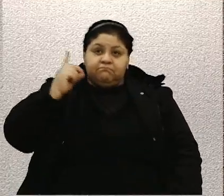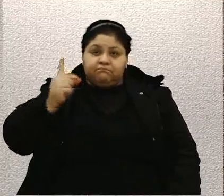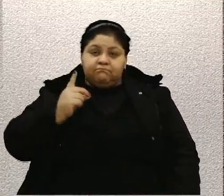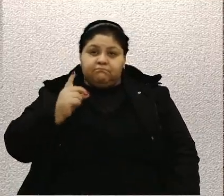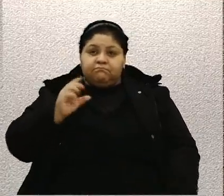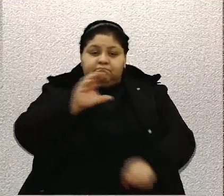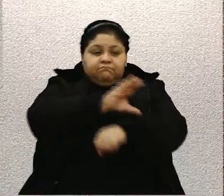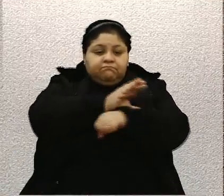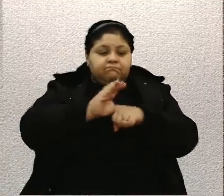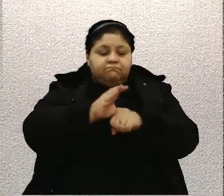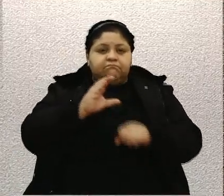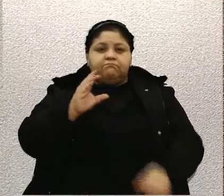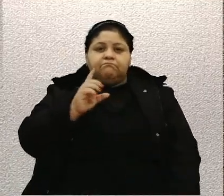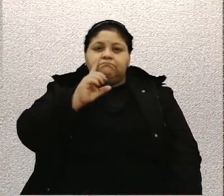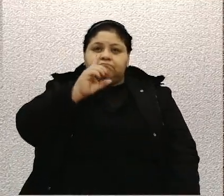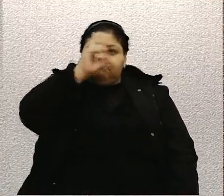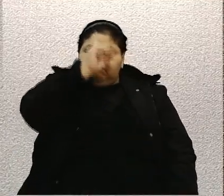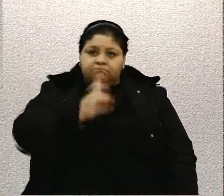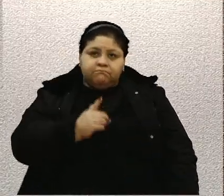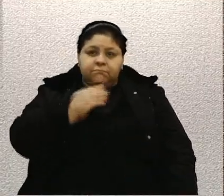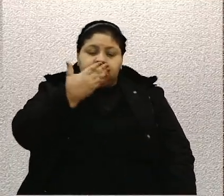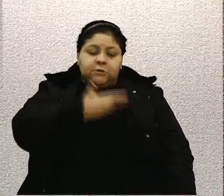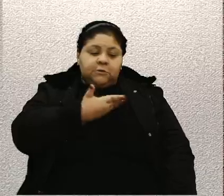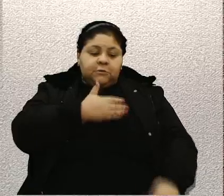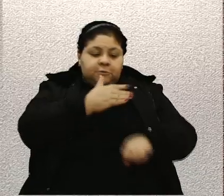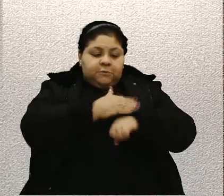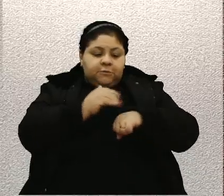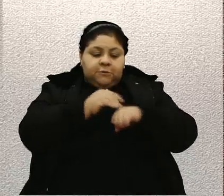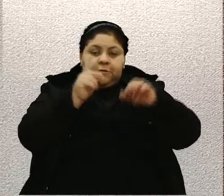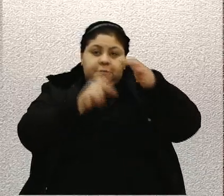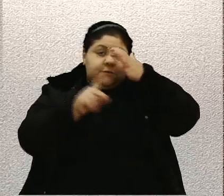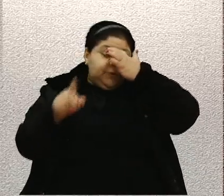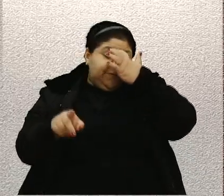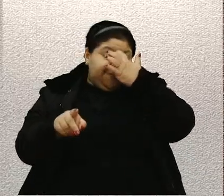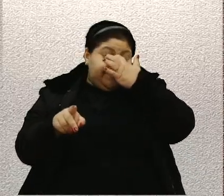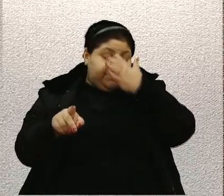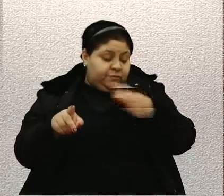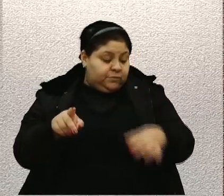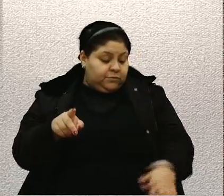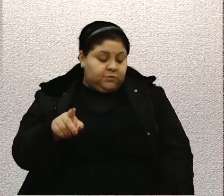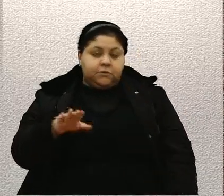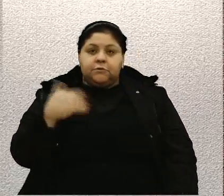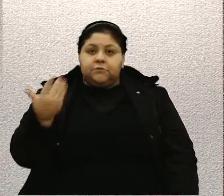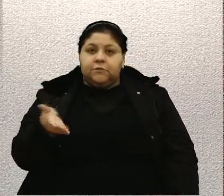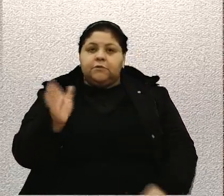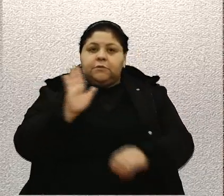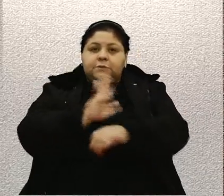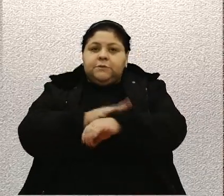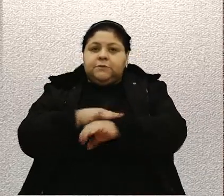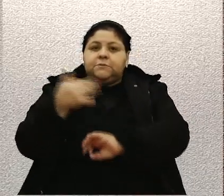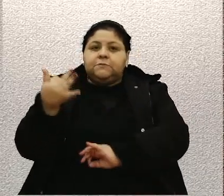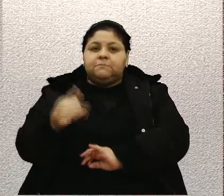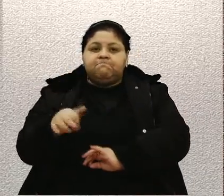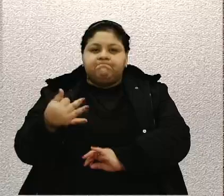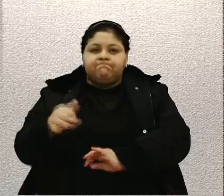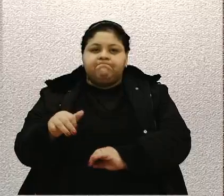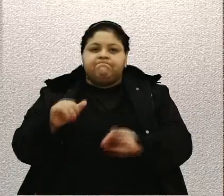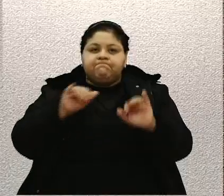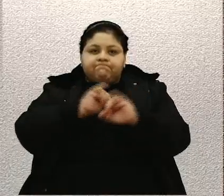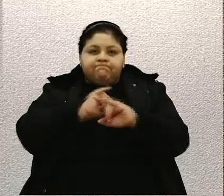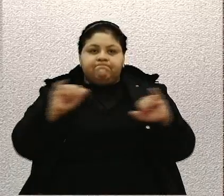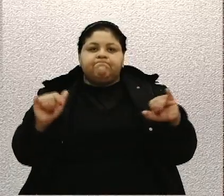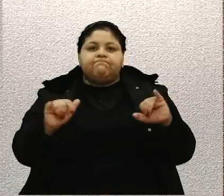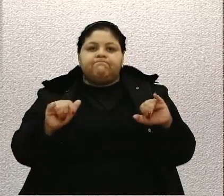Direito, é um grande amigo, querido professor. Então, neste momento de dor, manifestamos os nossos